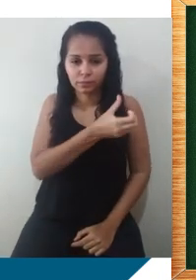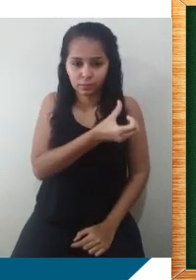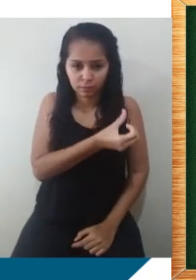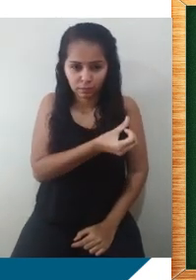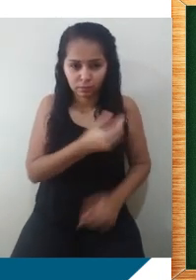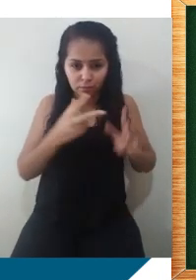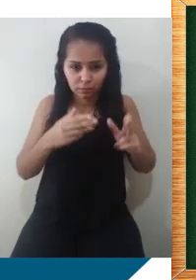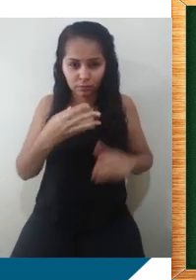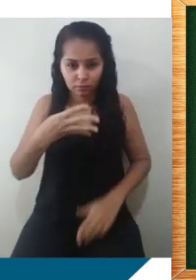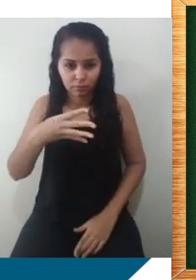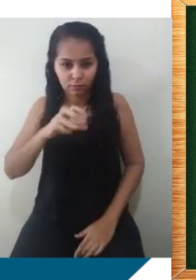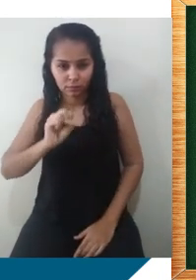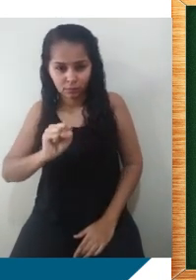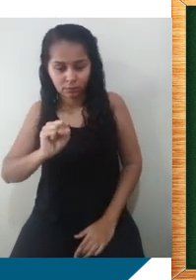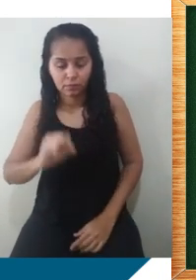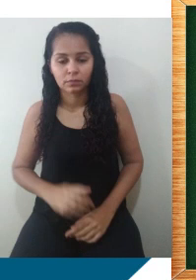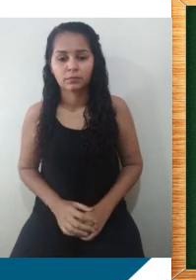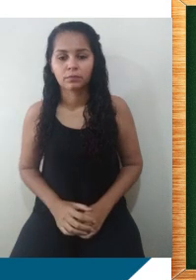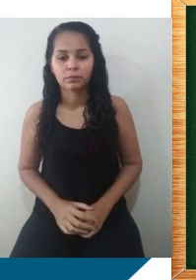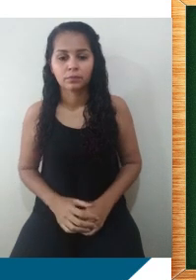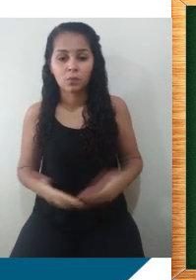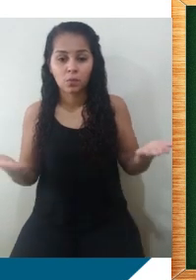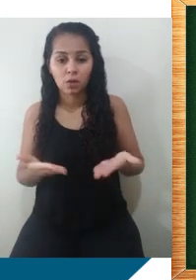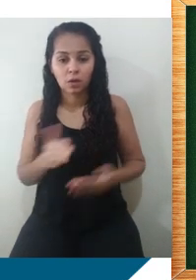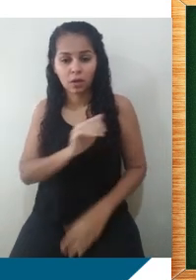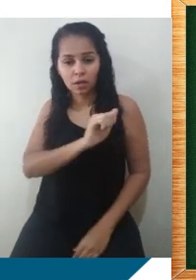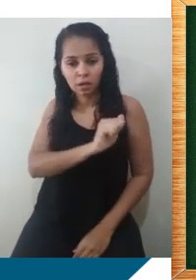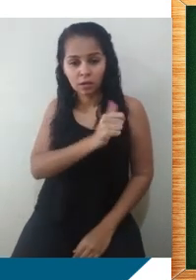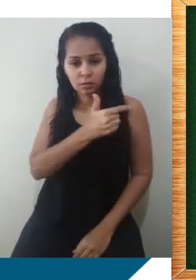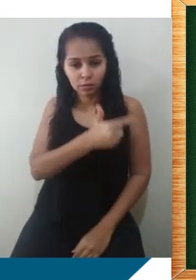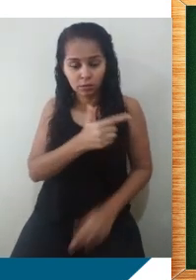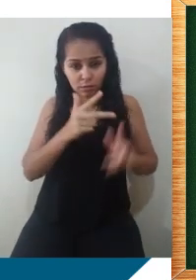é igual a 4 vezes Q elevado a 2 menos 4.